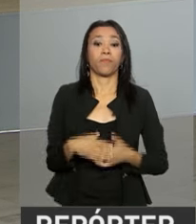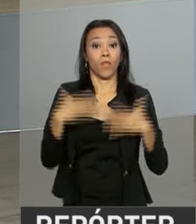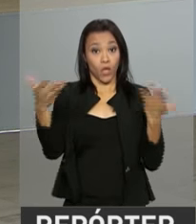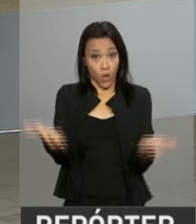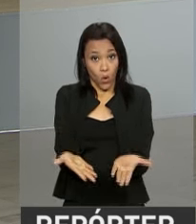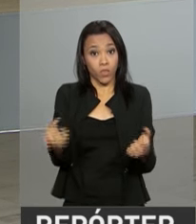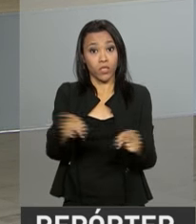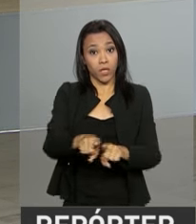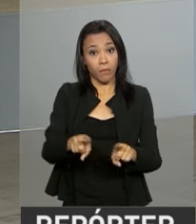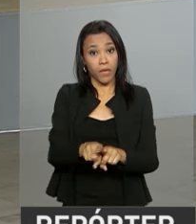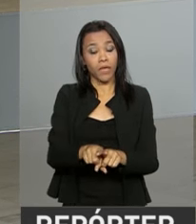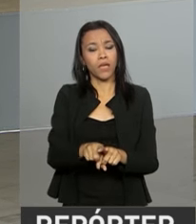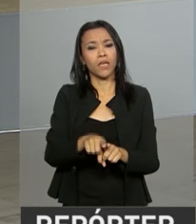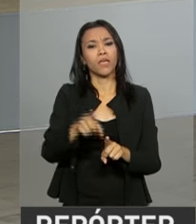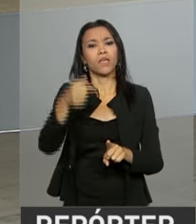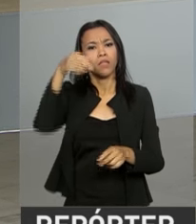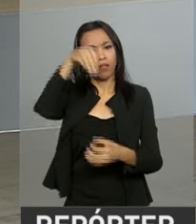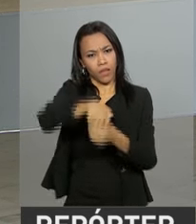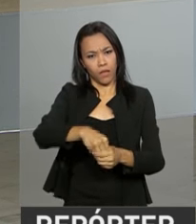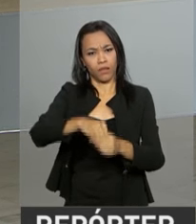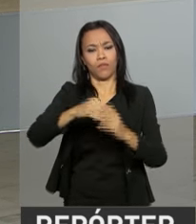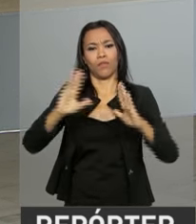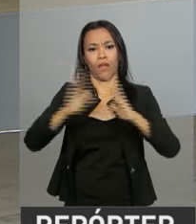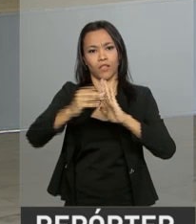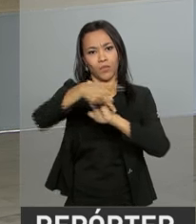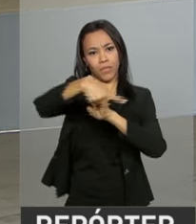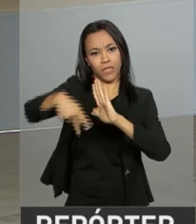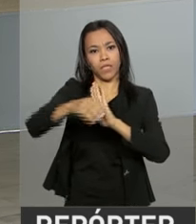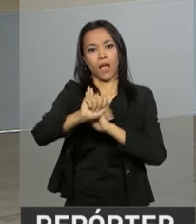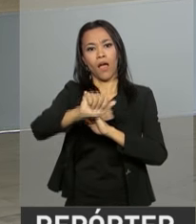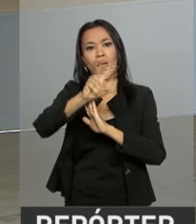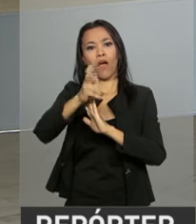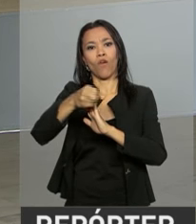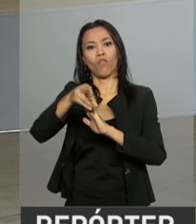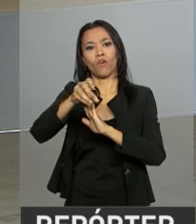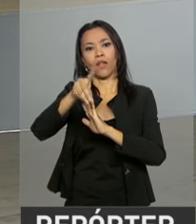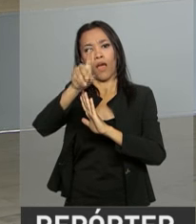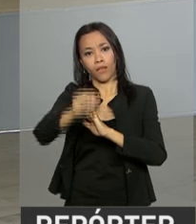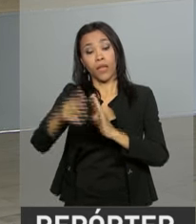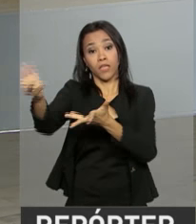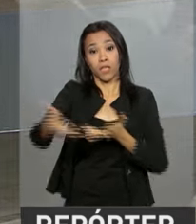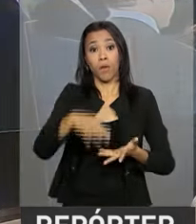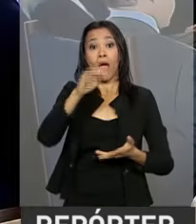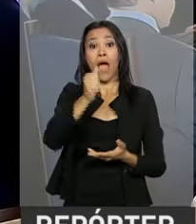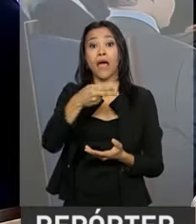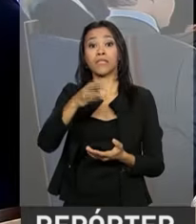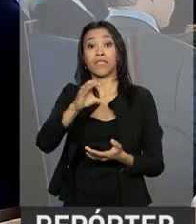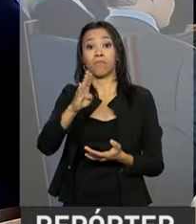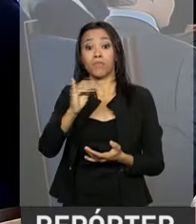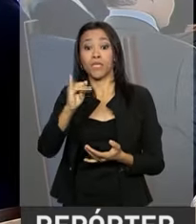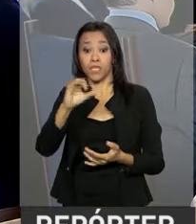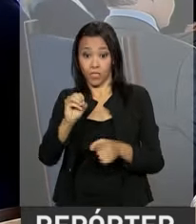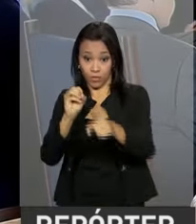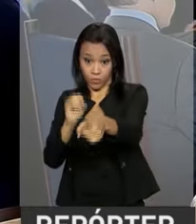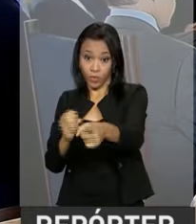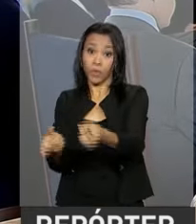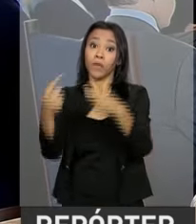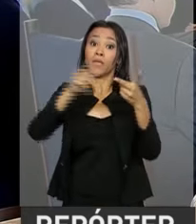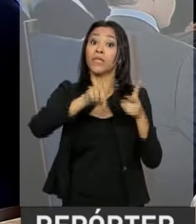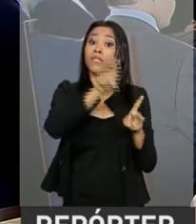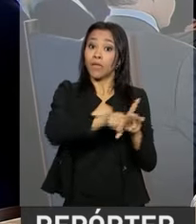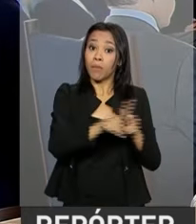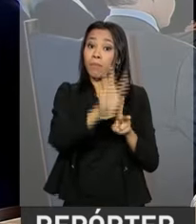hoje também no Palácio da Alvorada pela manhã, o presidente Michel Tem recebeu o arcebispo do Rio de Janeiro e presidente do Instituto